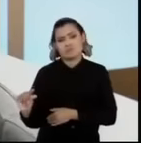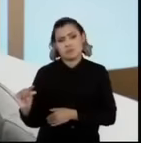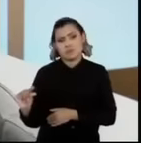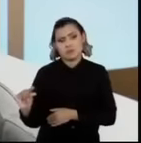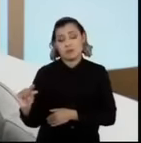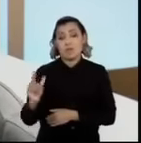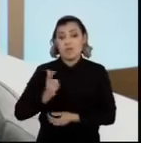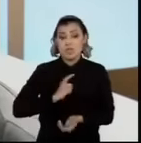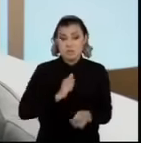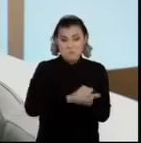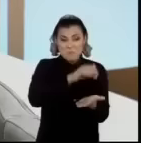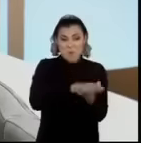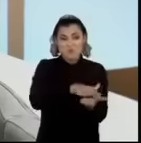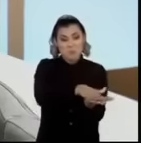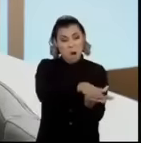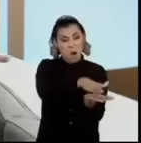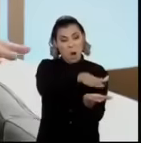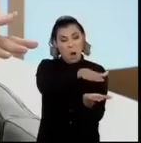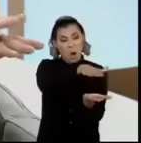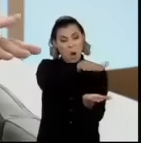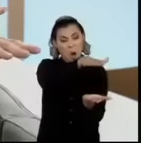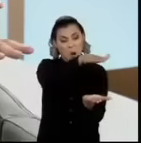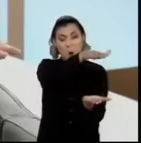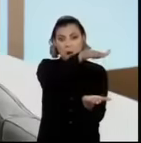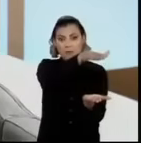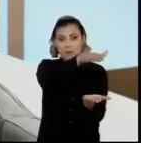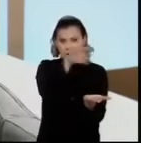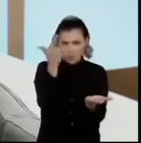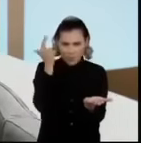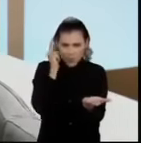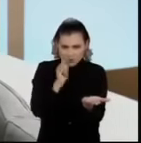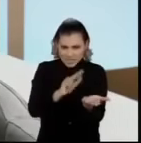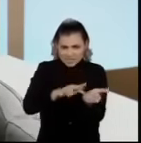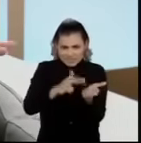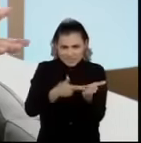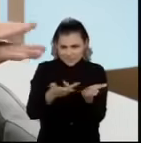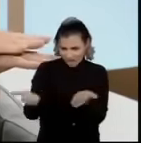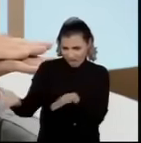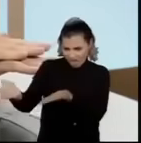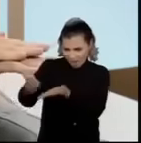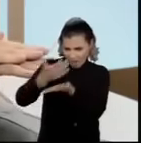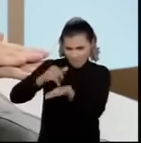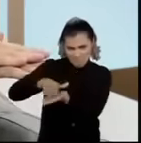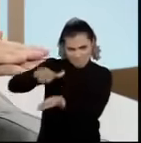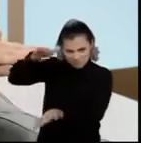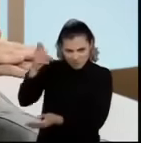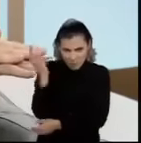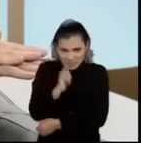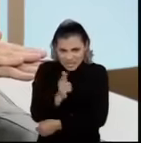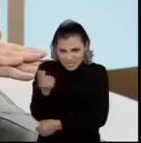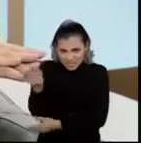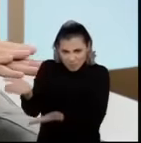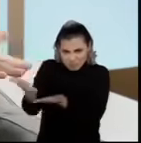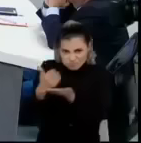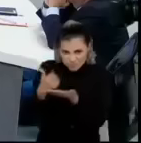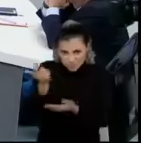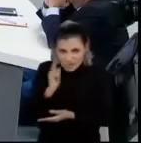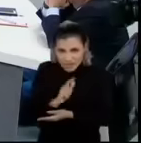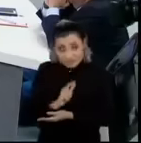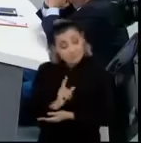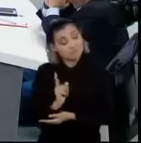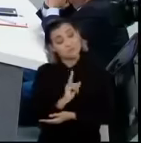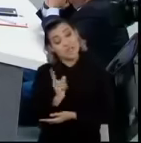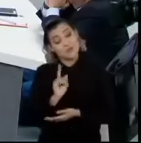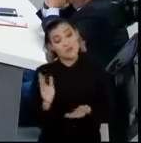de multas elevado não é necessariamente sinônimo ou termômetro de atuação eficiente. Tem